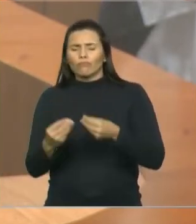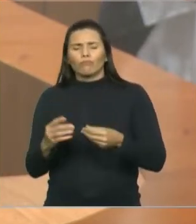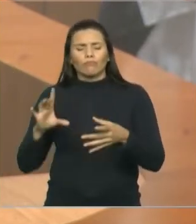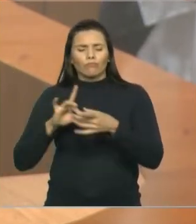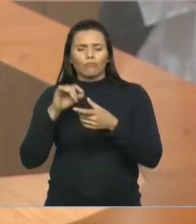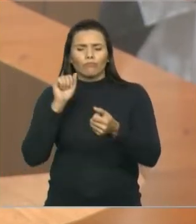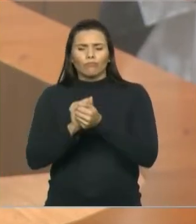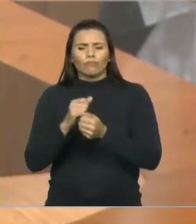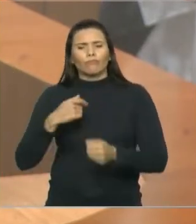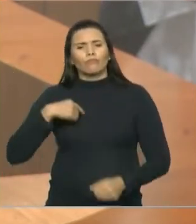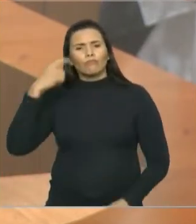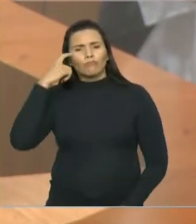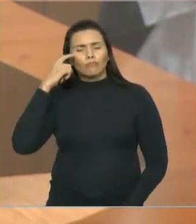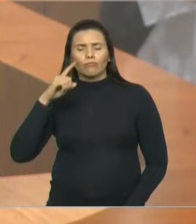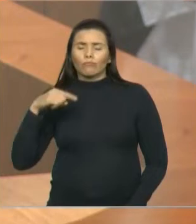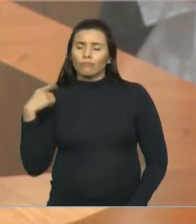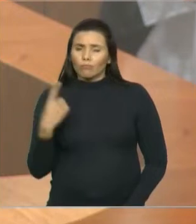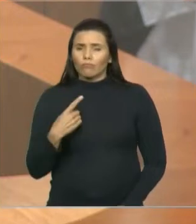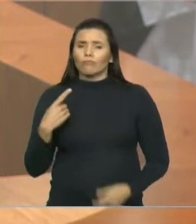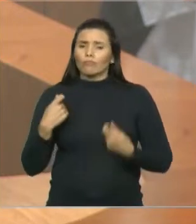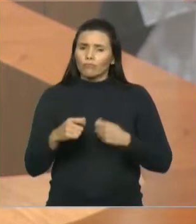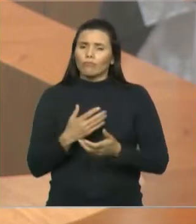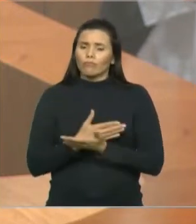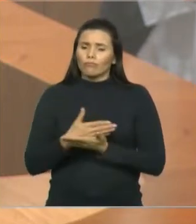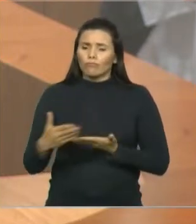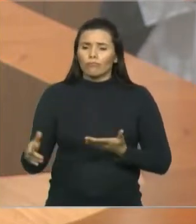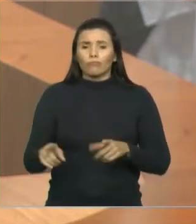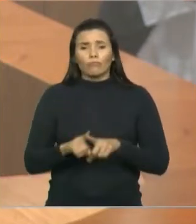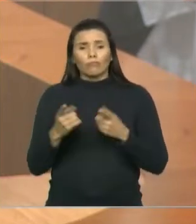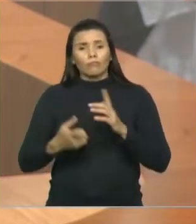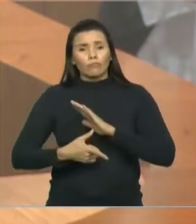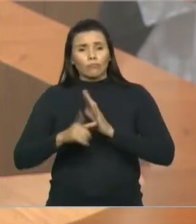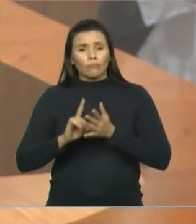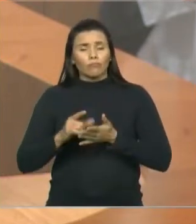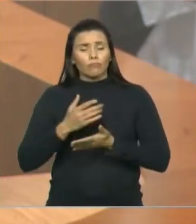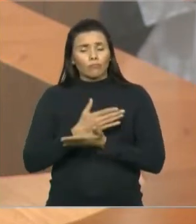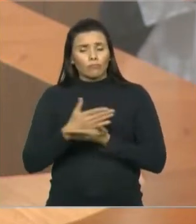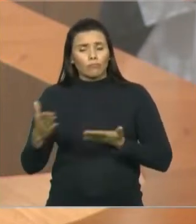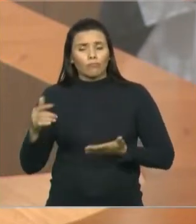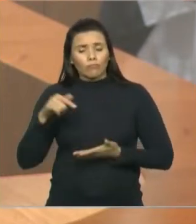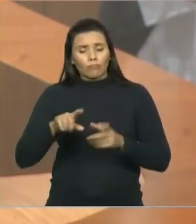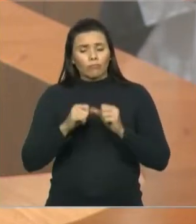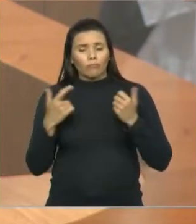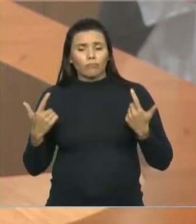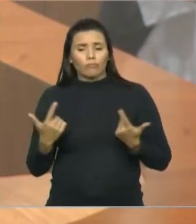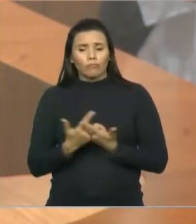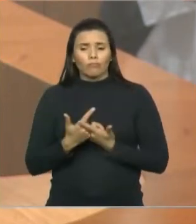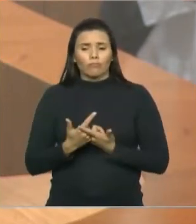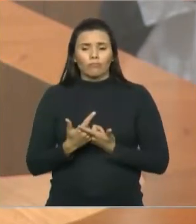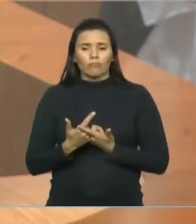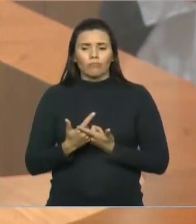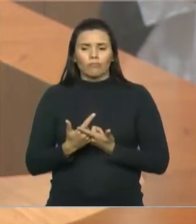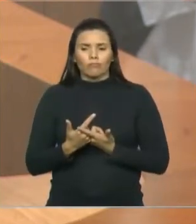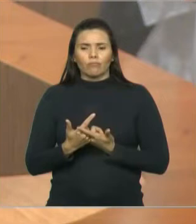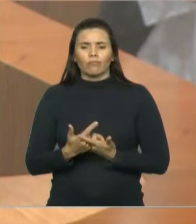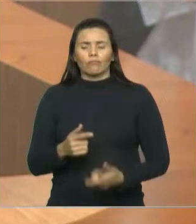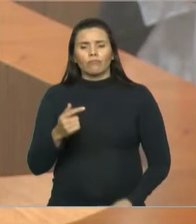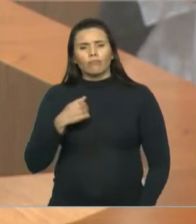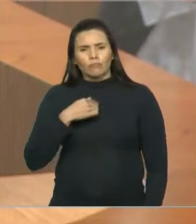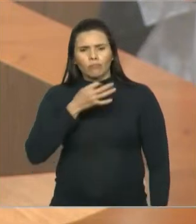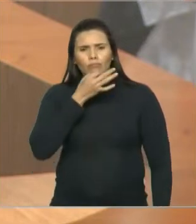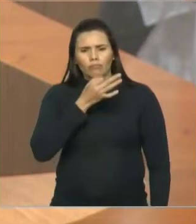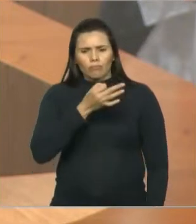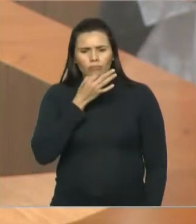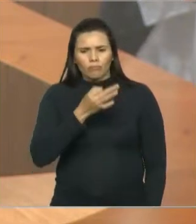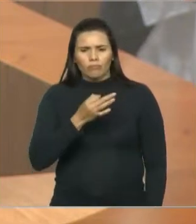temos que começar, mas antes de começar, até por aqui pode começar o passo oficial, mas a minha sugestão